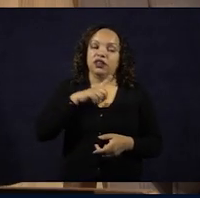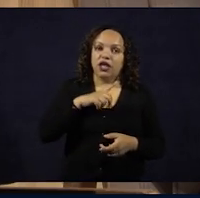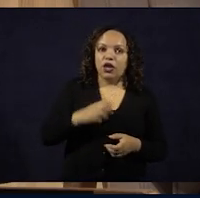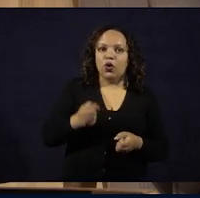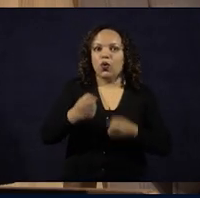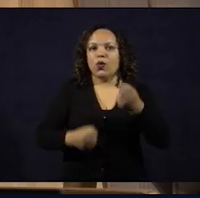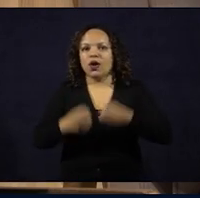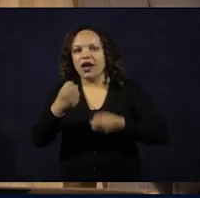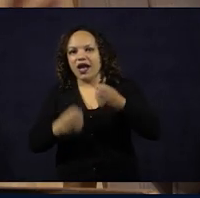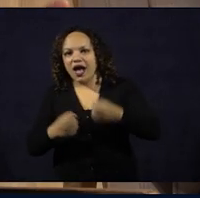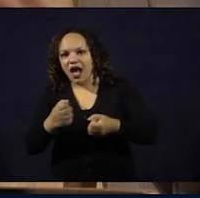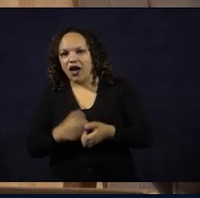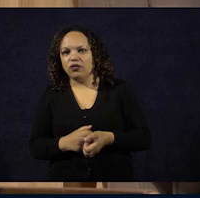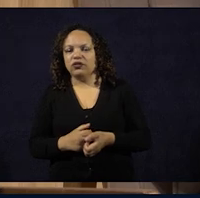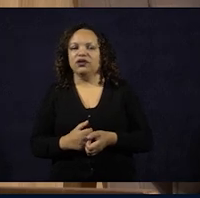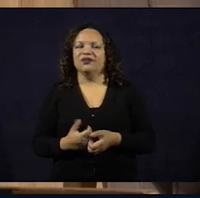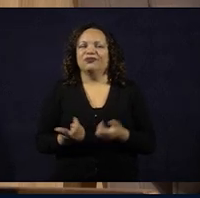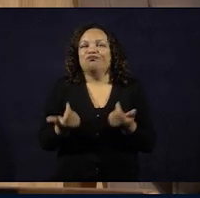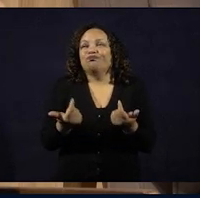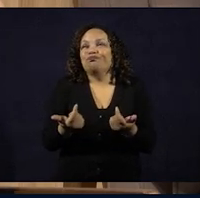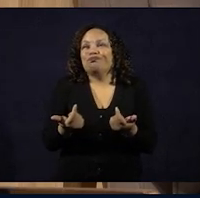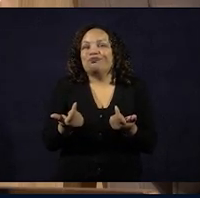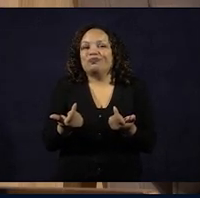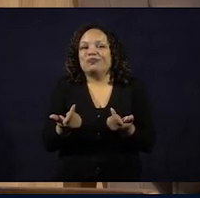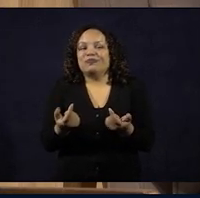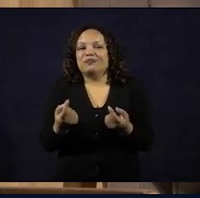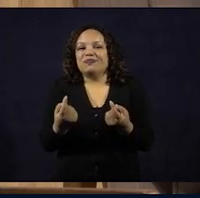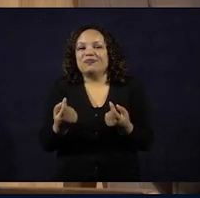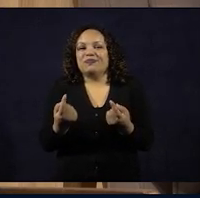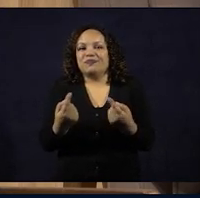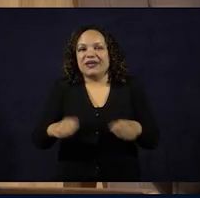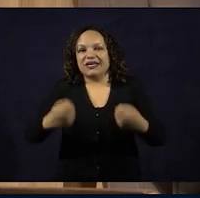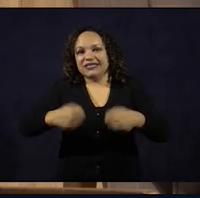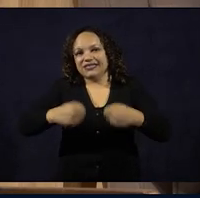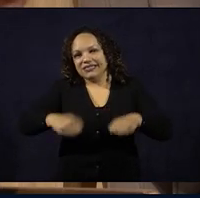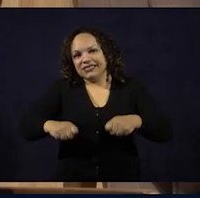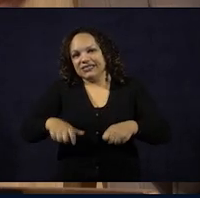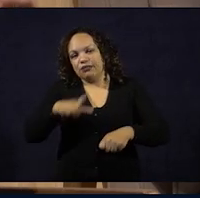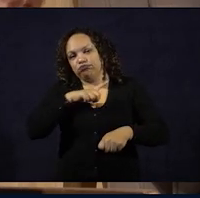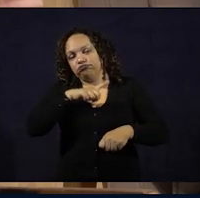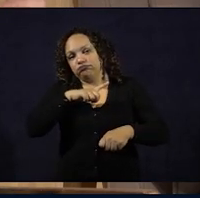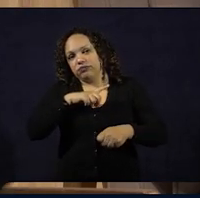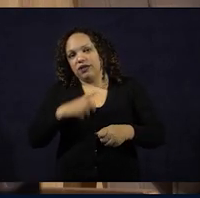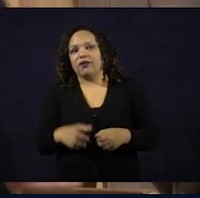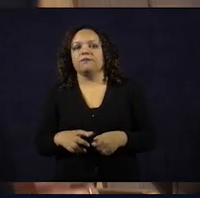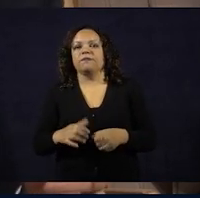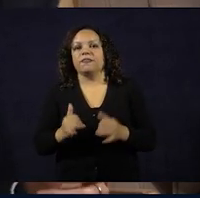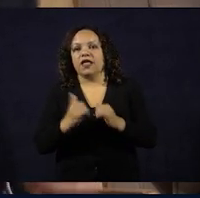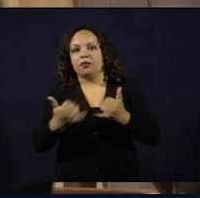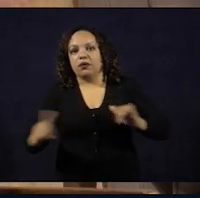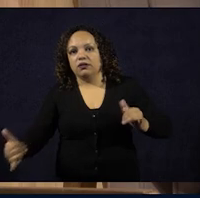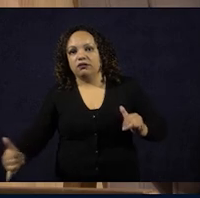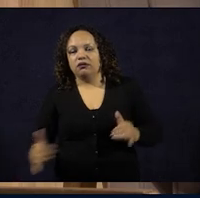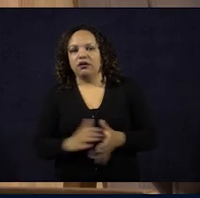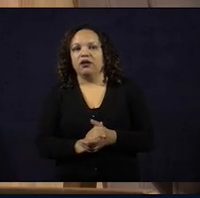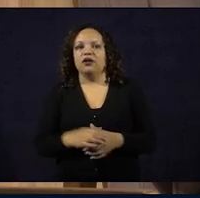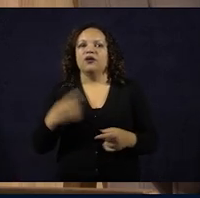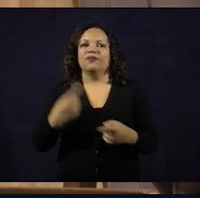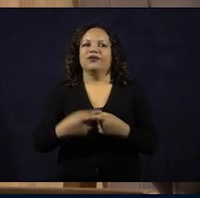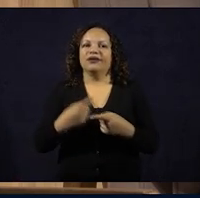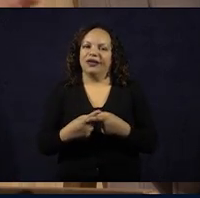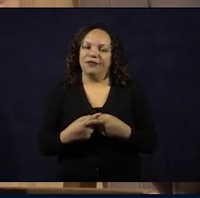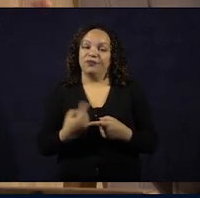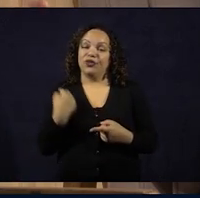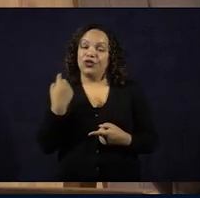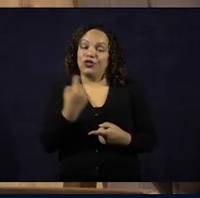se é um transformador da bateria assim eu tenho uma uma quando assim eu fico até animado quando fala essas coisas porque a gente se vende